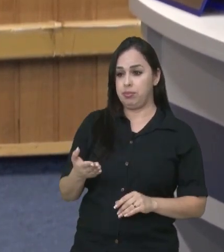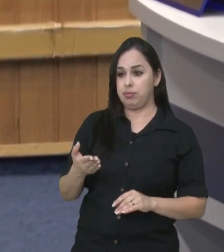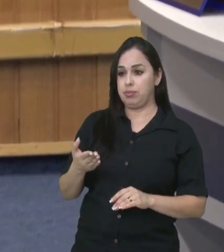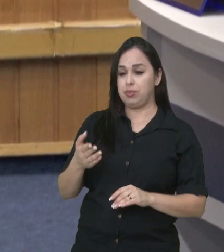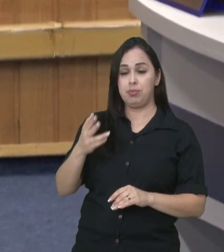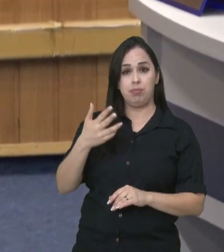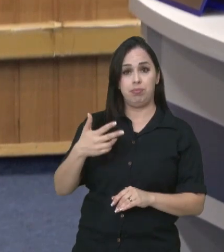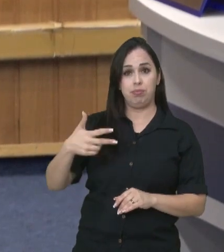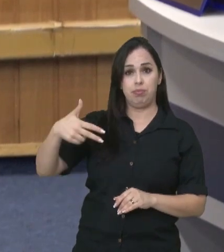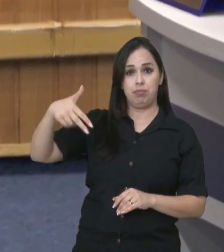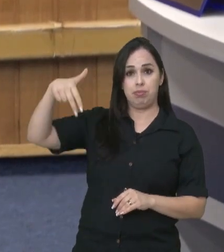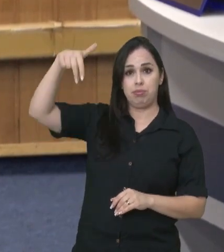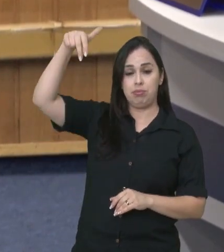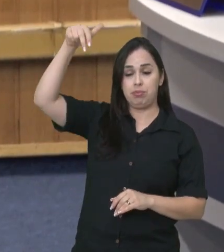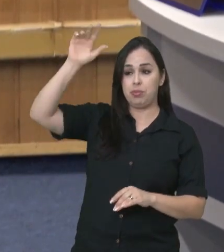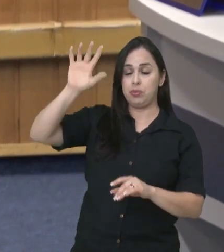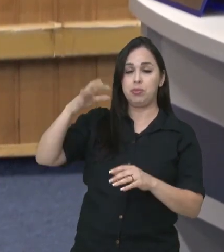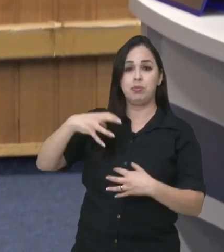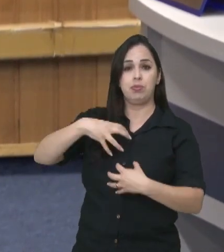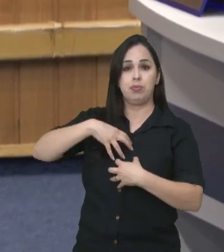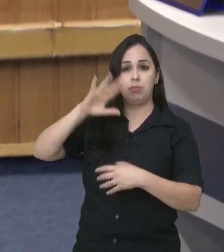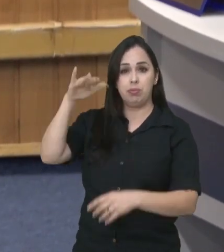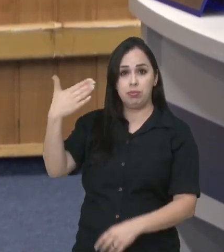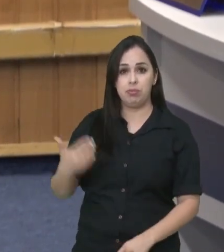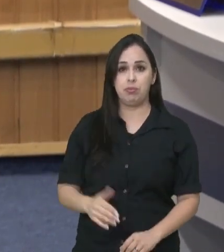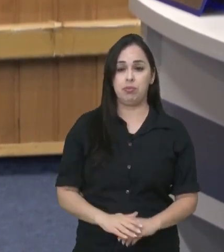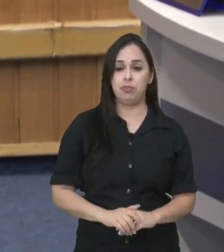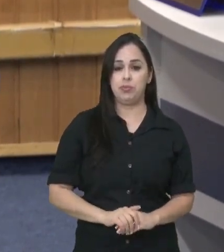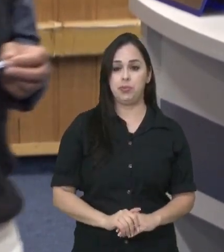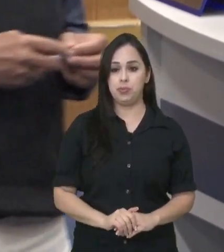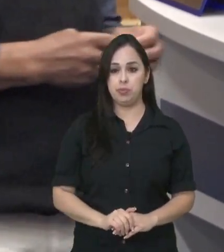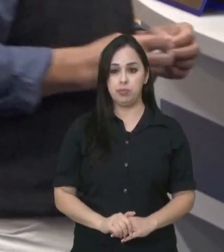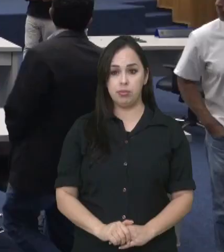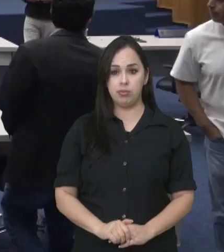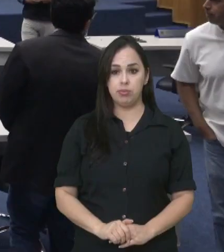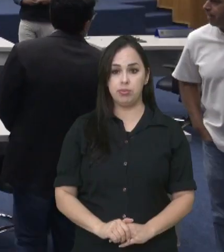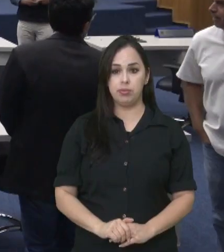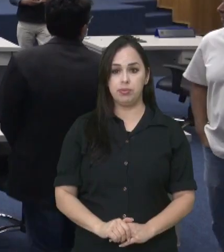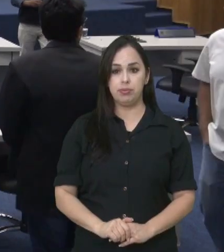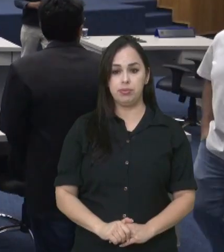céu com todas as honras que ele merece.